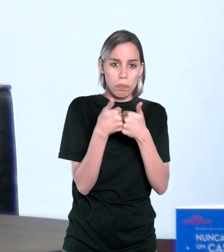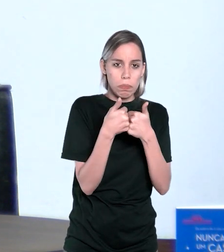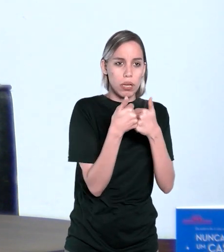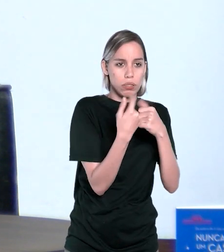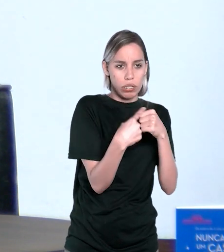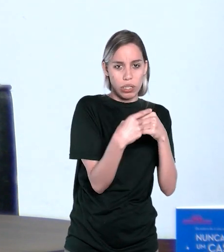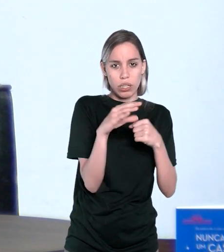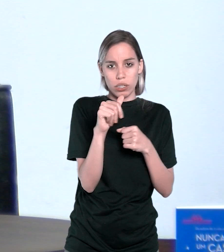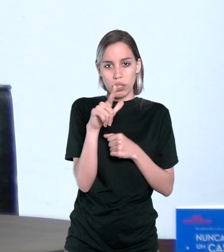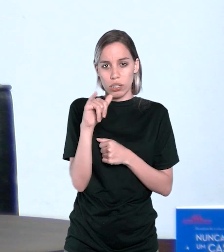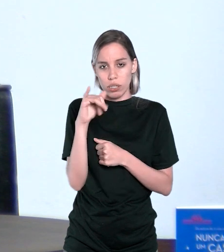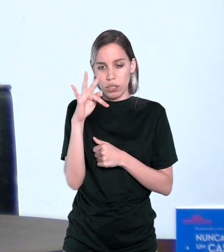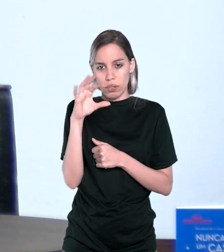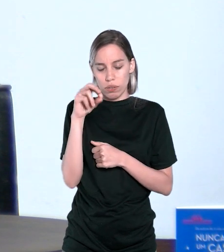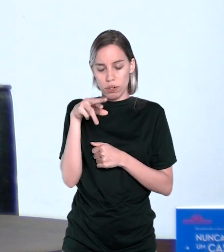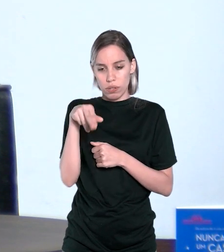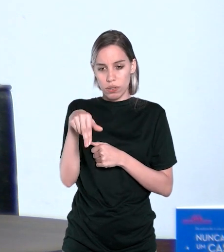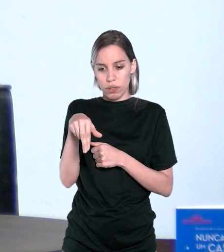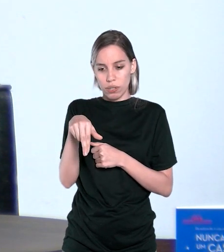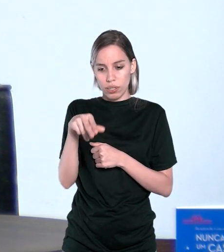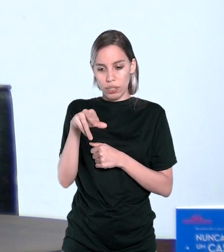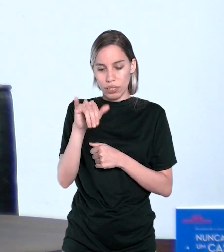mas eu acho que o meu grande projeto é continuar